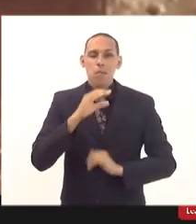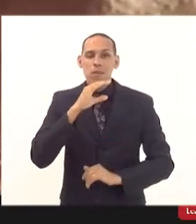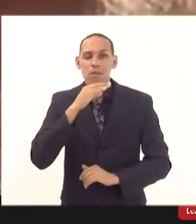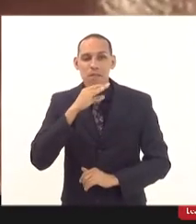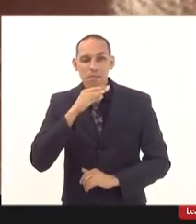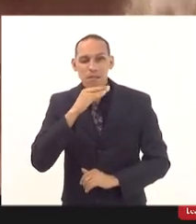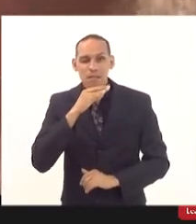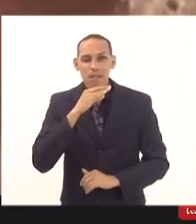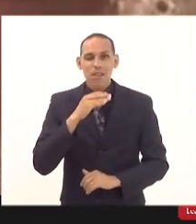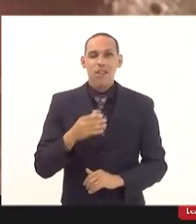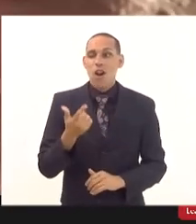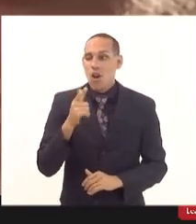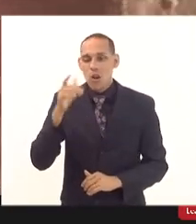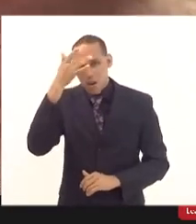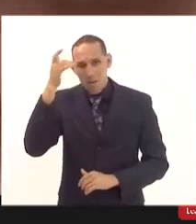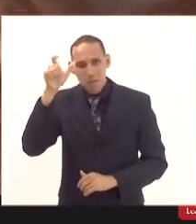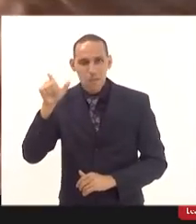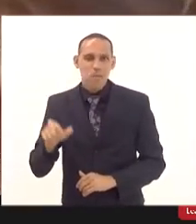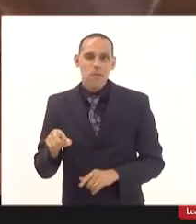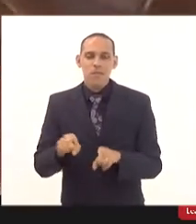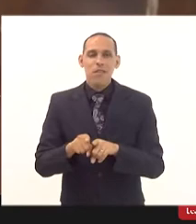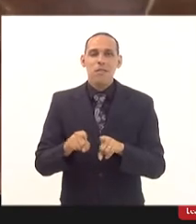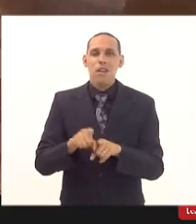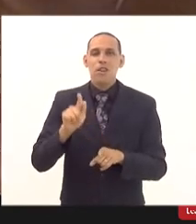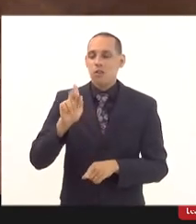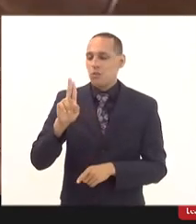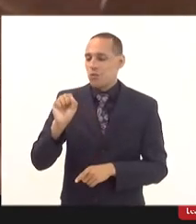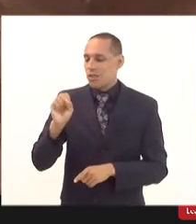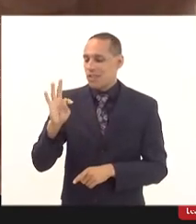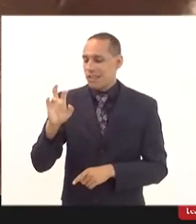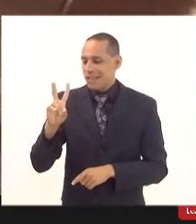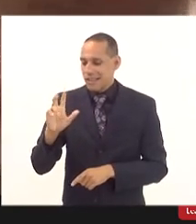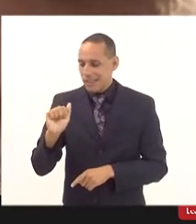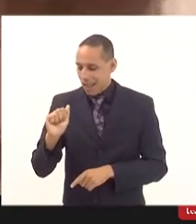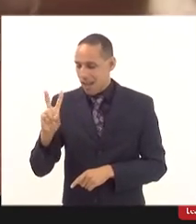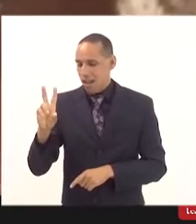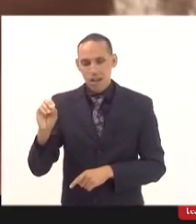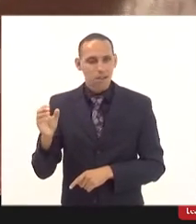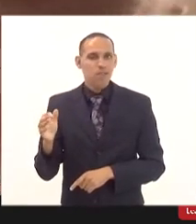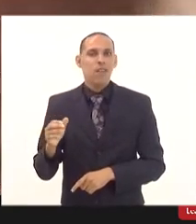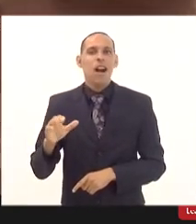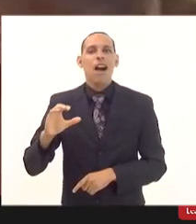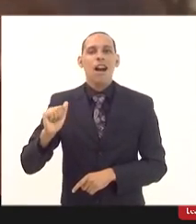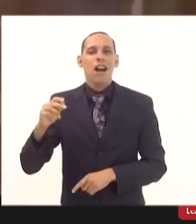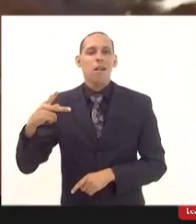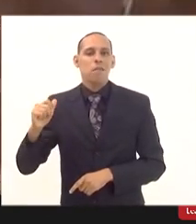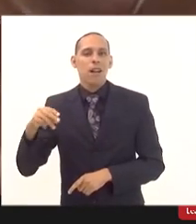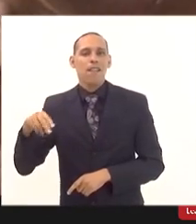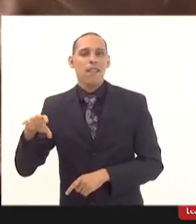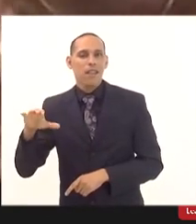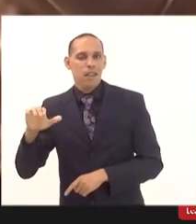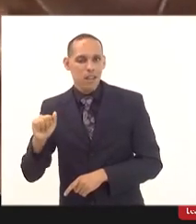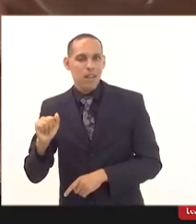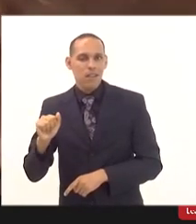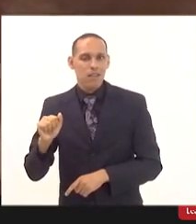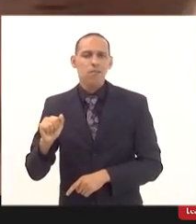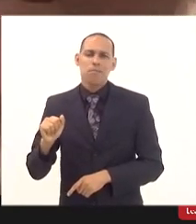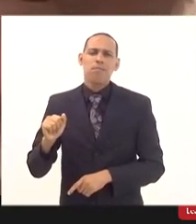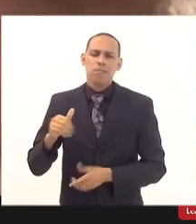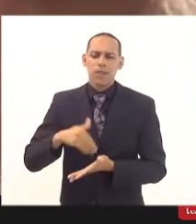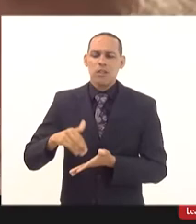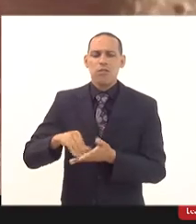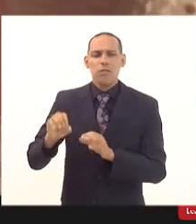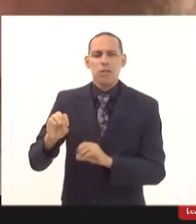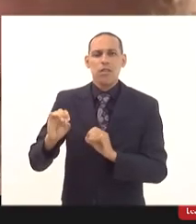com Gustavo Capanema o maior Ministro da Educação já tivemos Getúlio percebendo a importância da